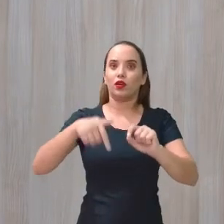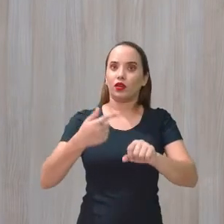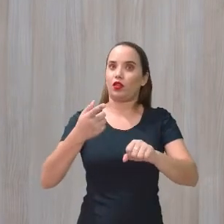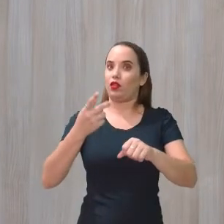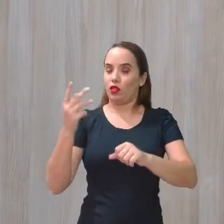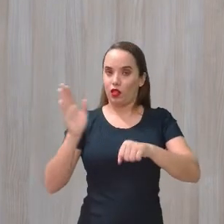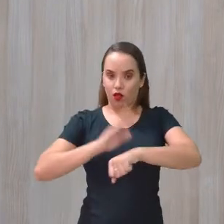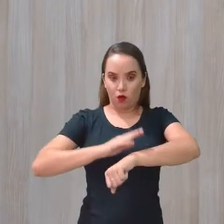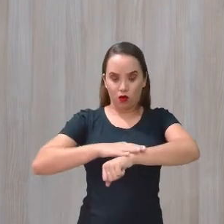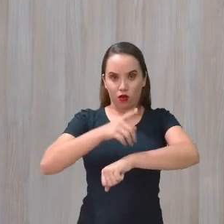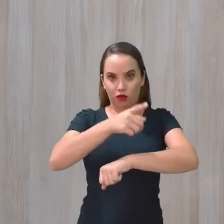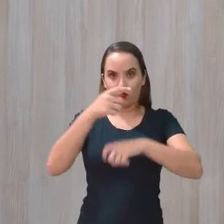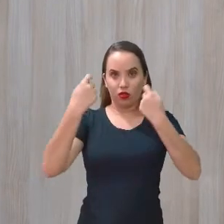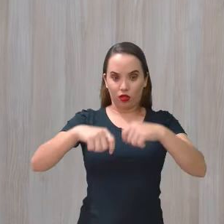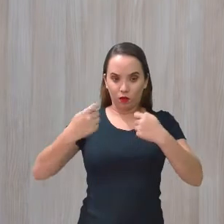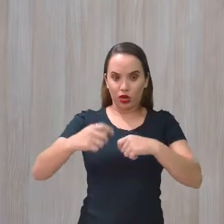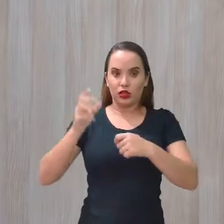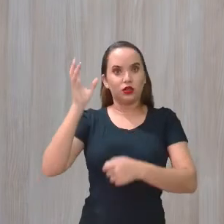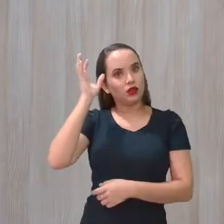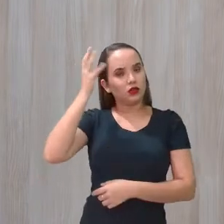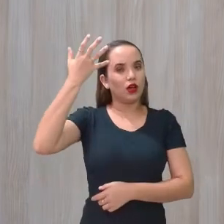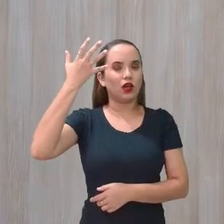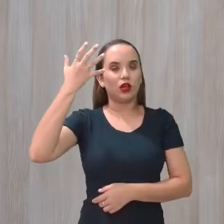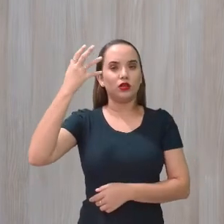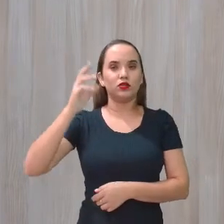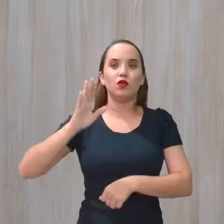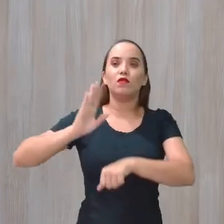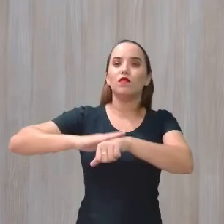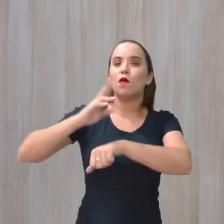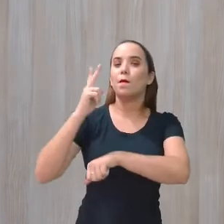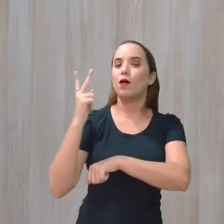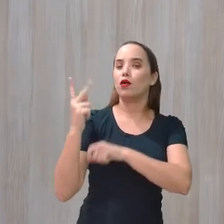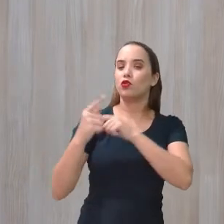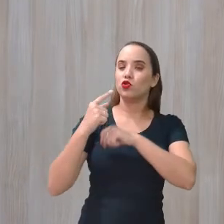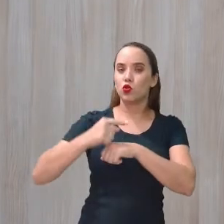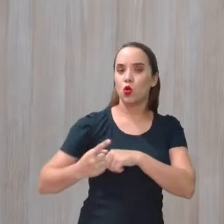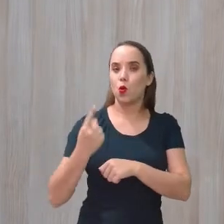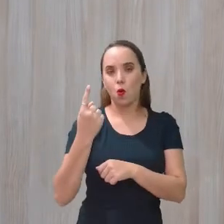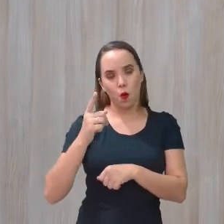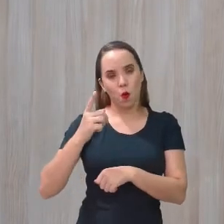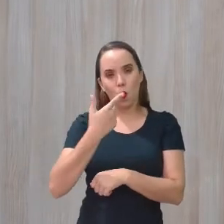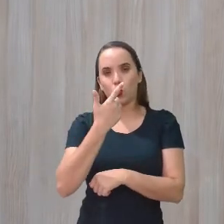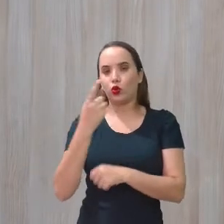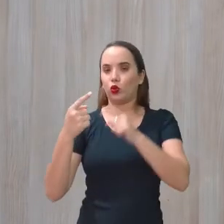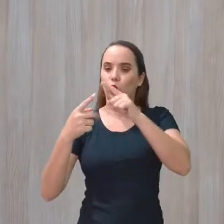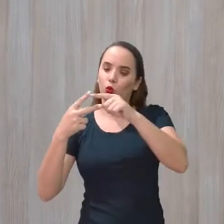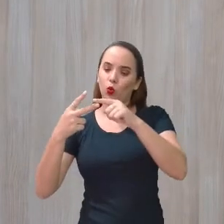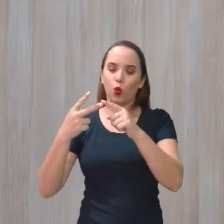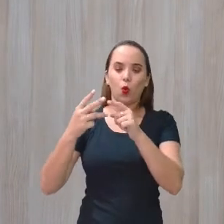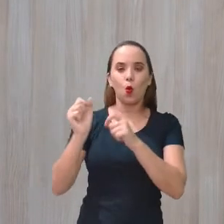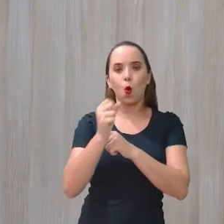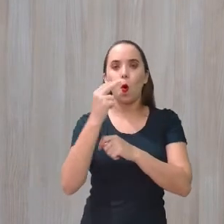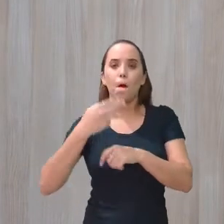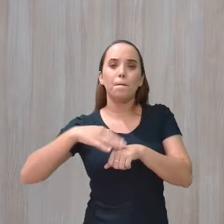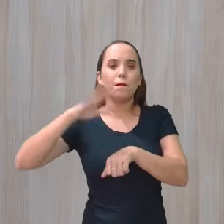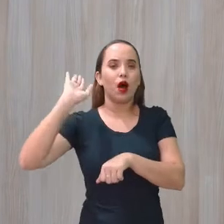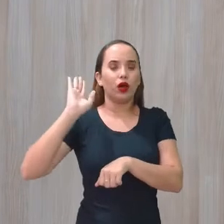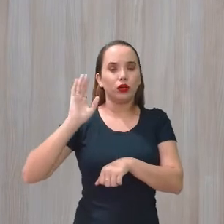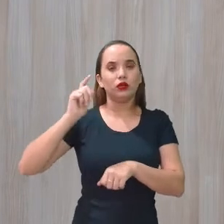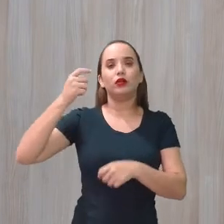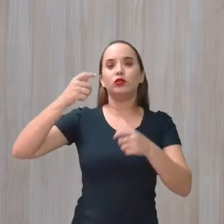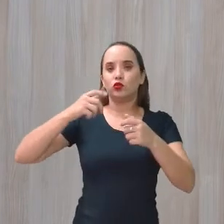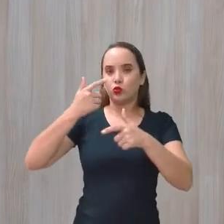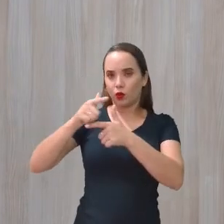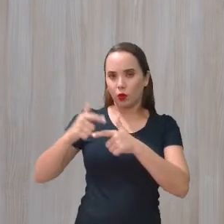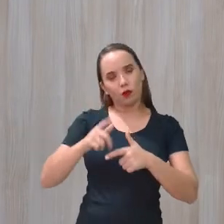de uma equação ao mesmo tempo, né? Nesse caso aí, você observa que apesar de serem duas equações, todas elas